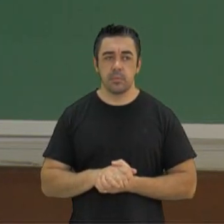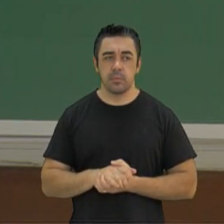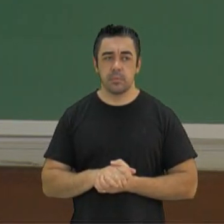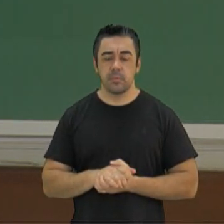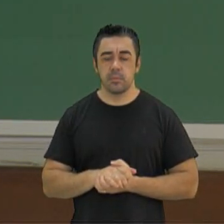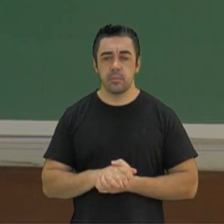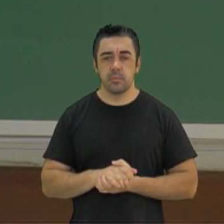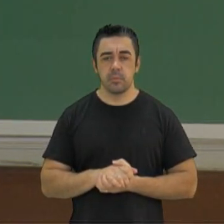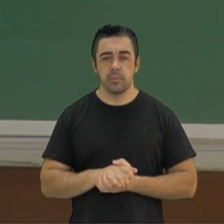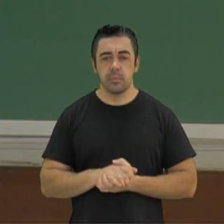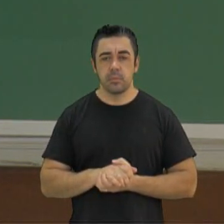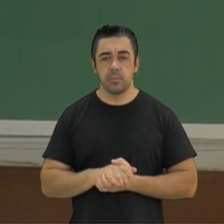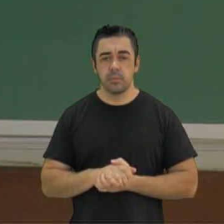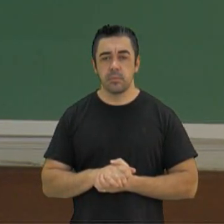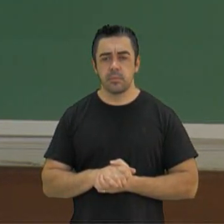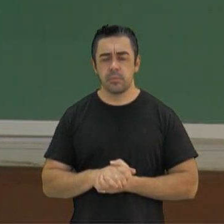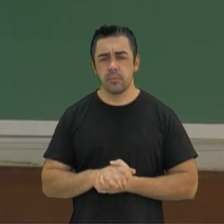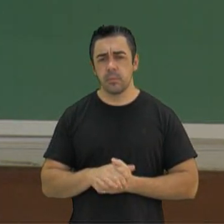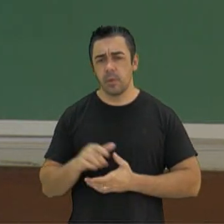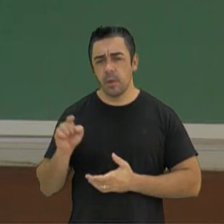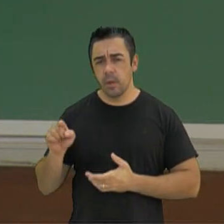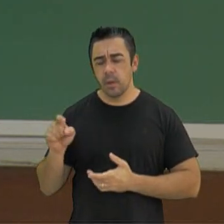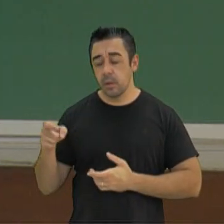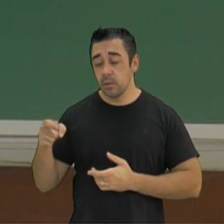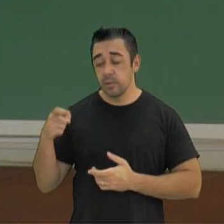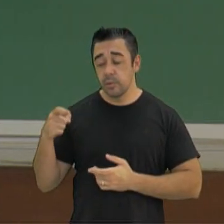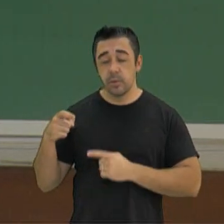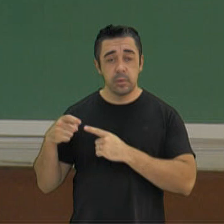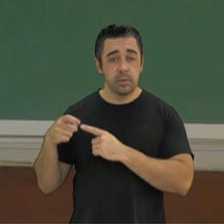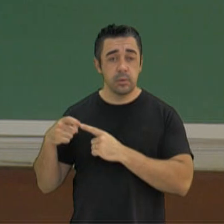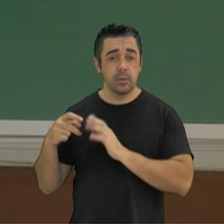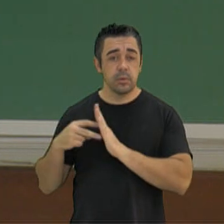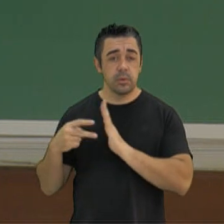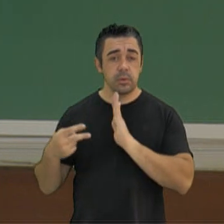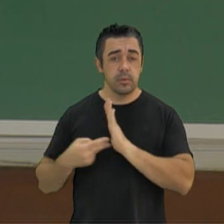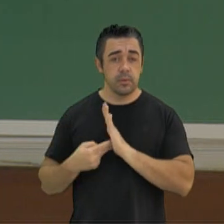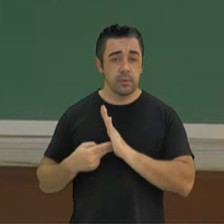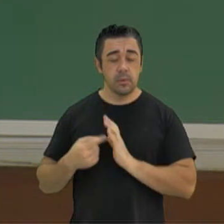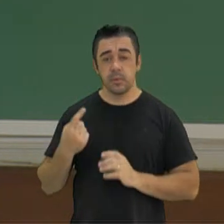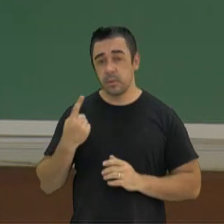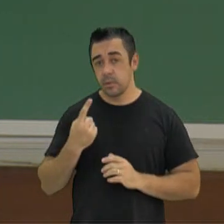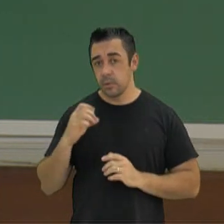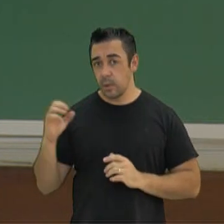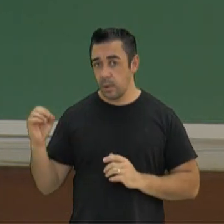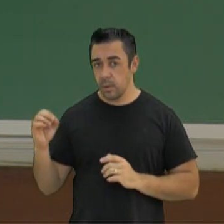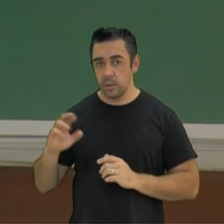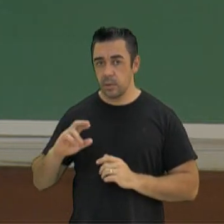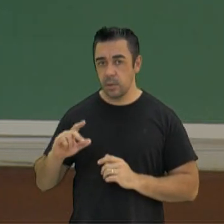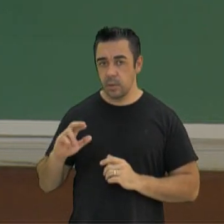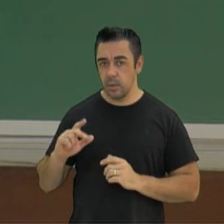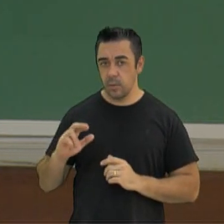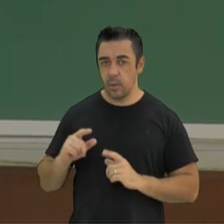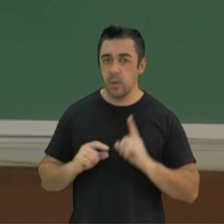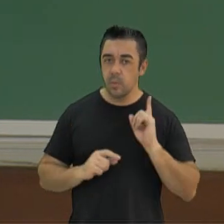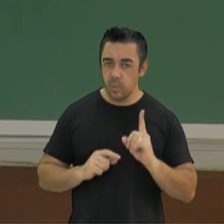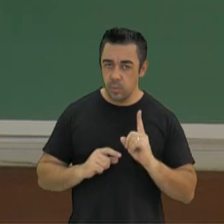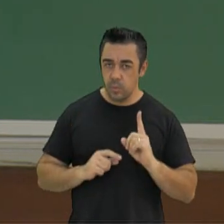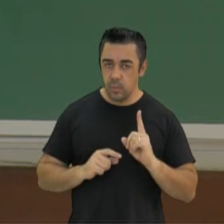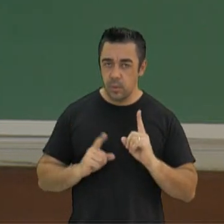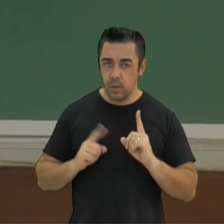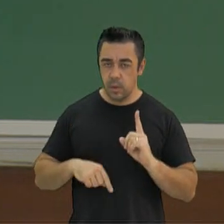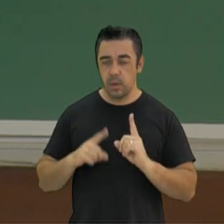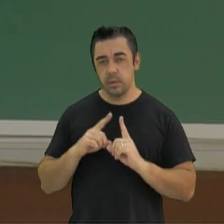mais 35 vezes x, onde esse x representa a cada 100, não é a cada 1, tá? É a cada